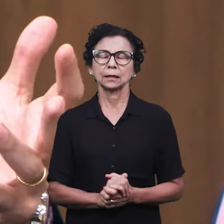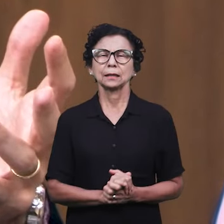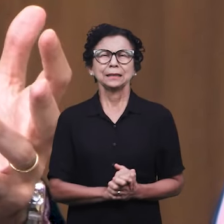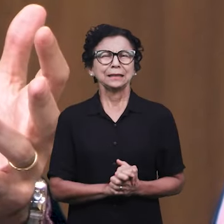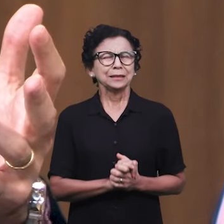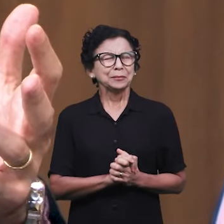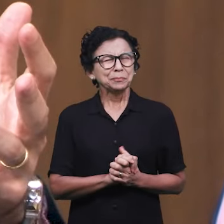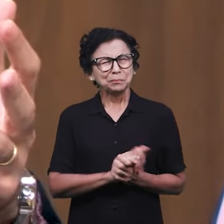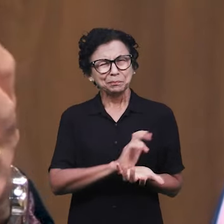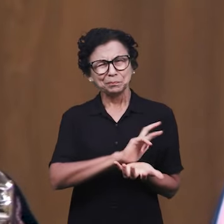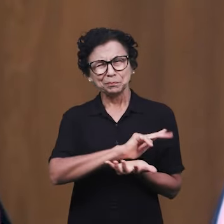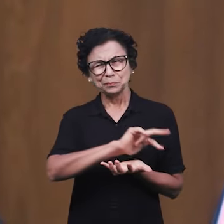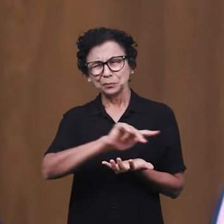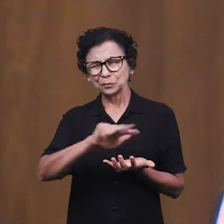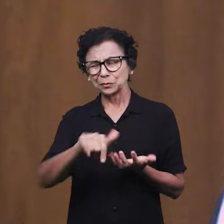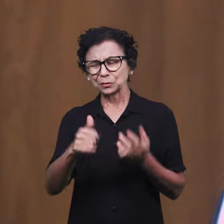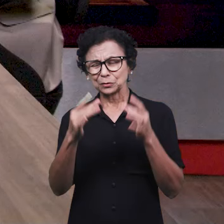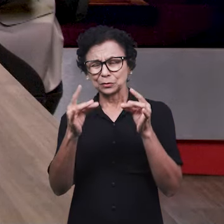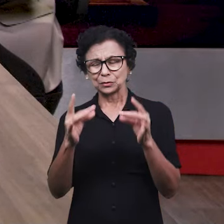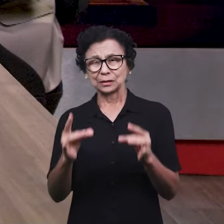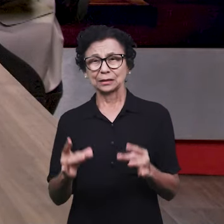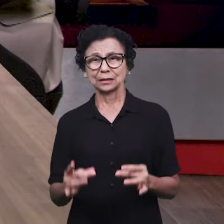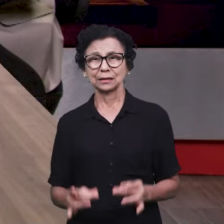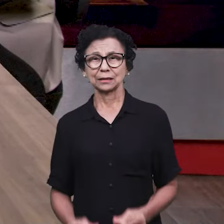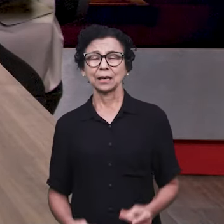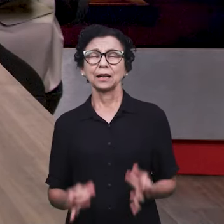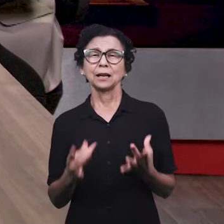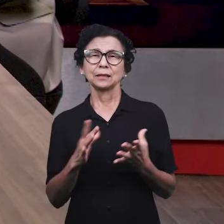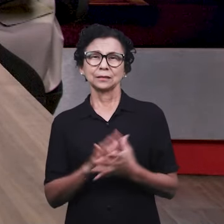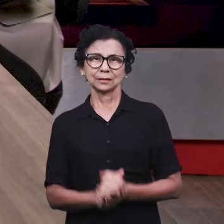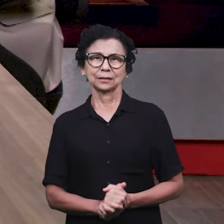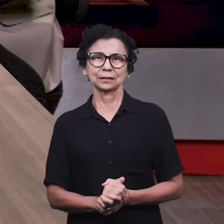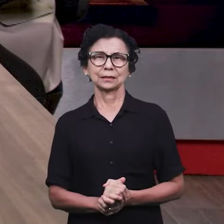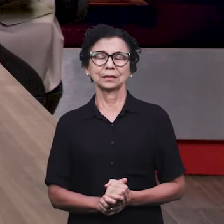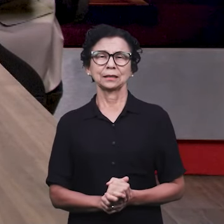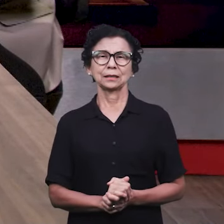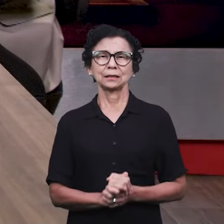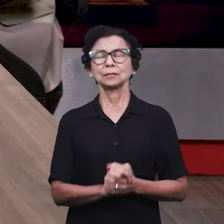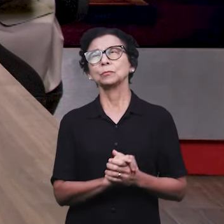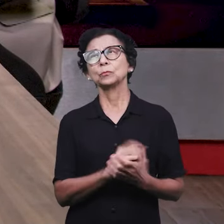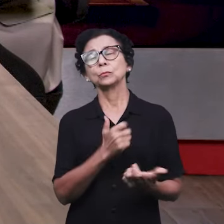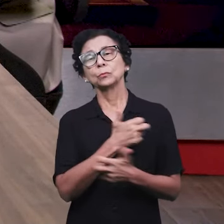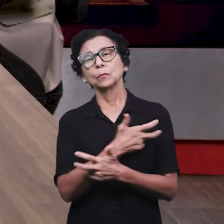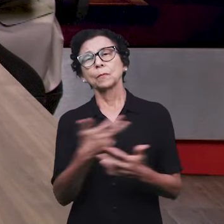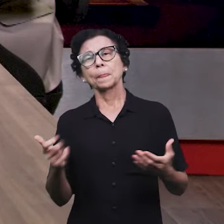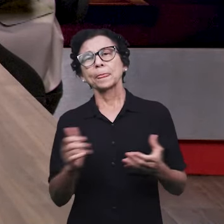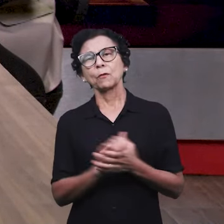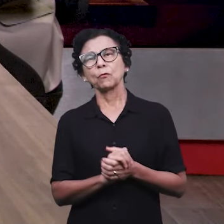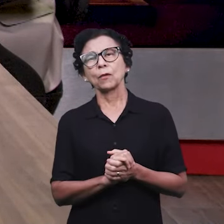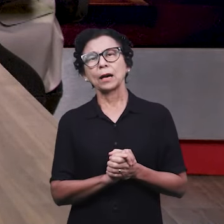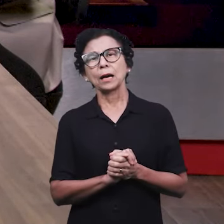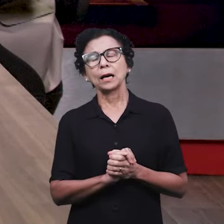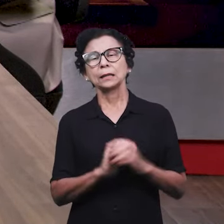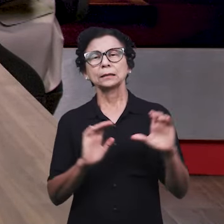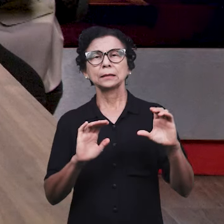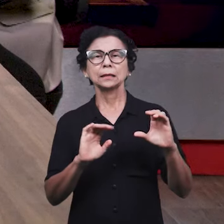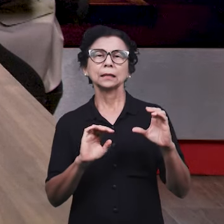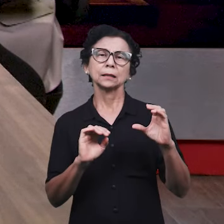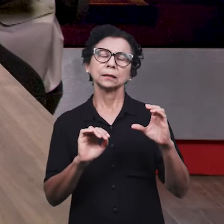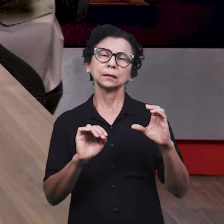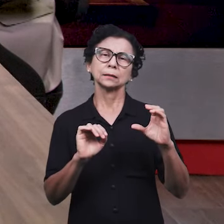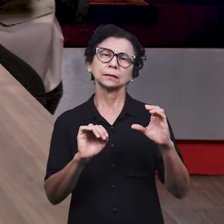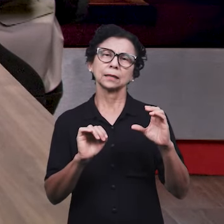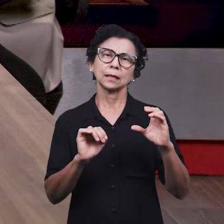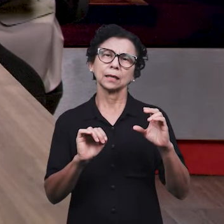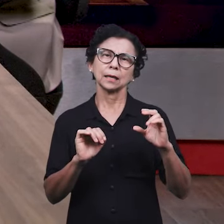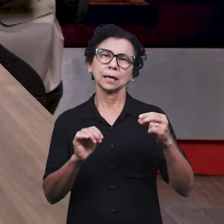que precisa acontecer para que o sangue possa ser coagulado, uma infinidade de proteínas. Então, se você retira uma proteína desse